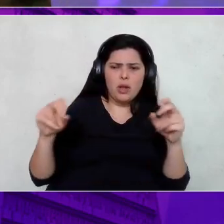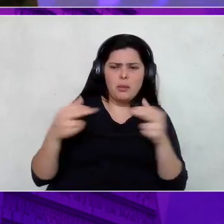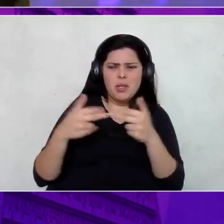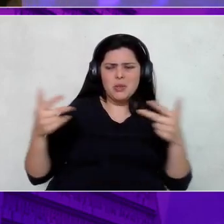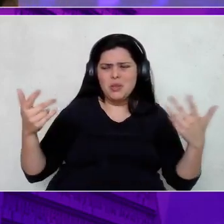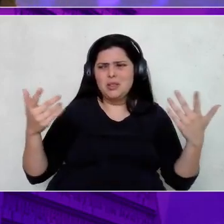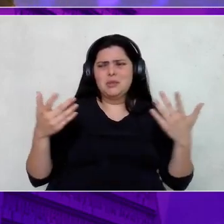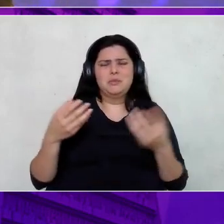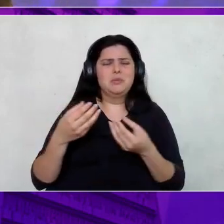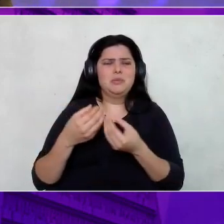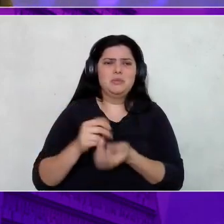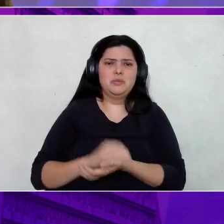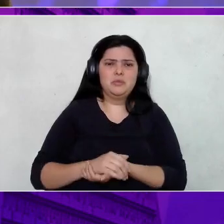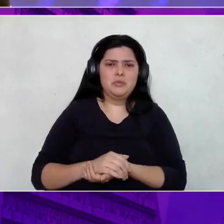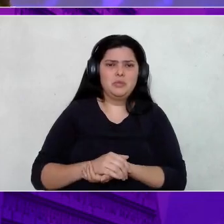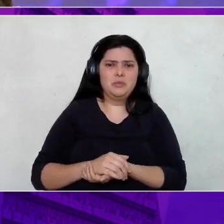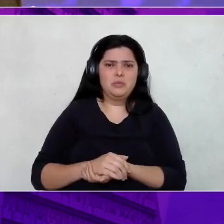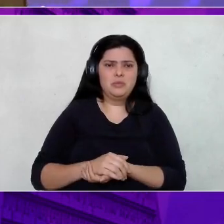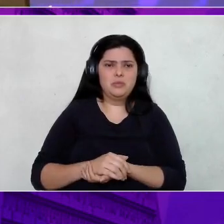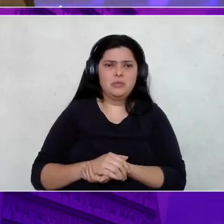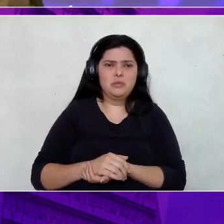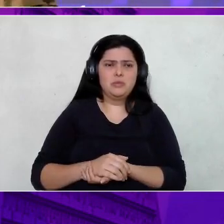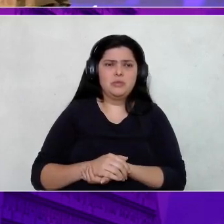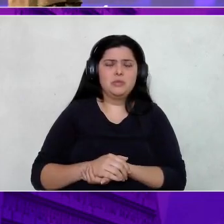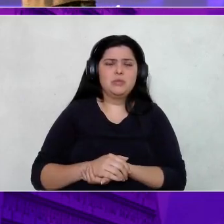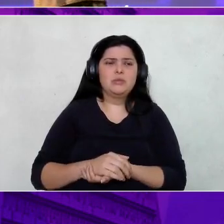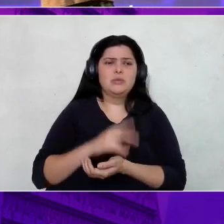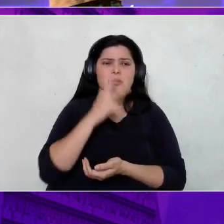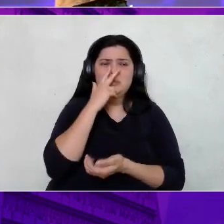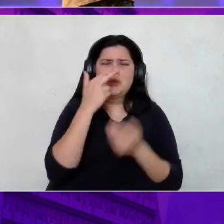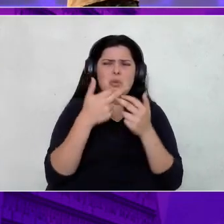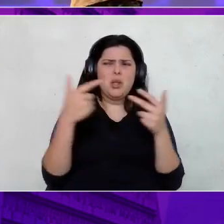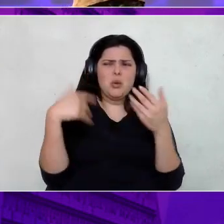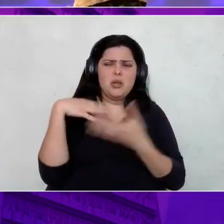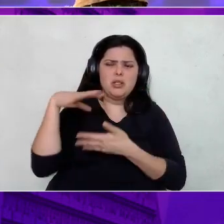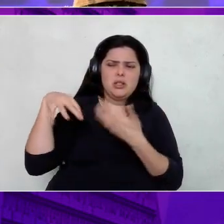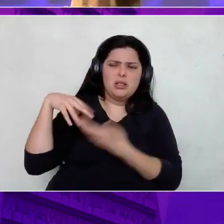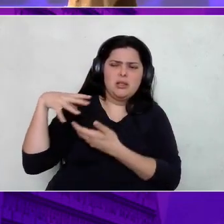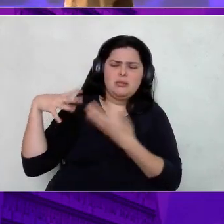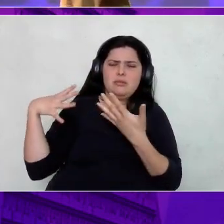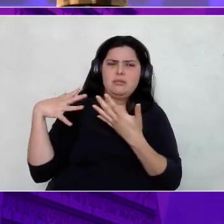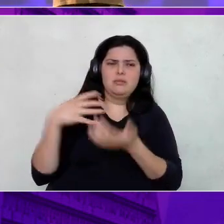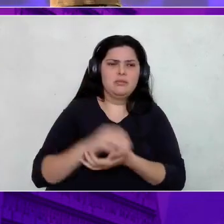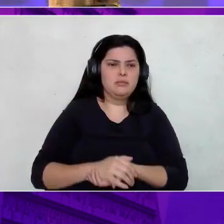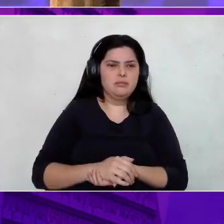muita... Está fumando muita coisa aí. Não.